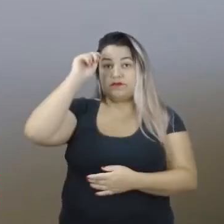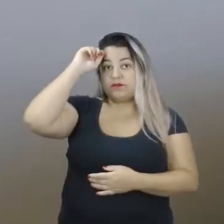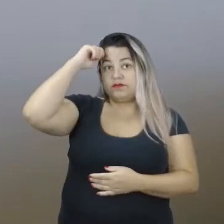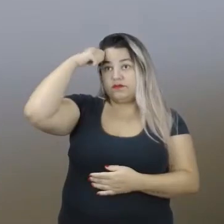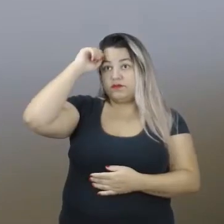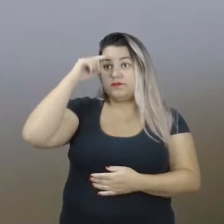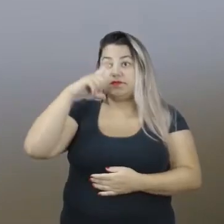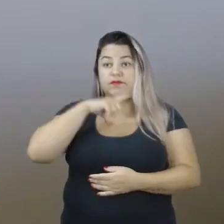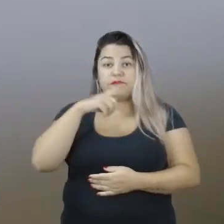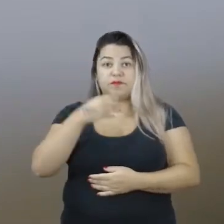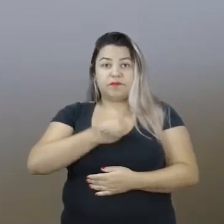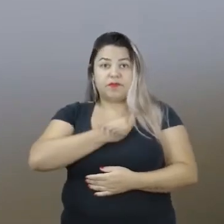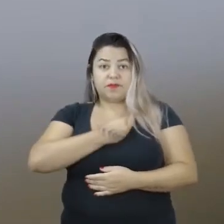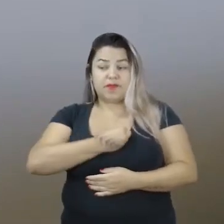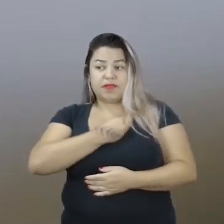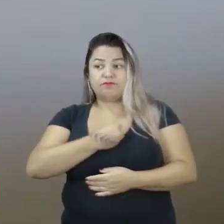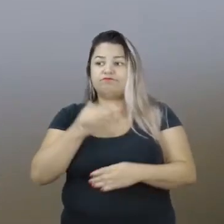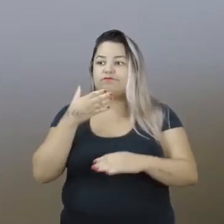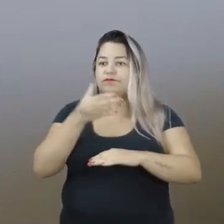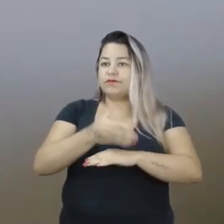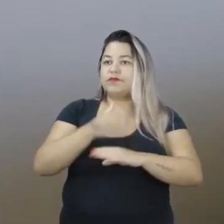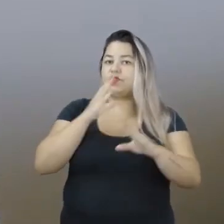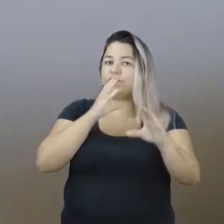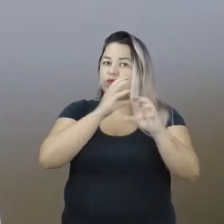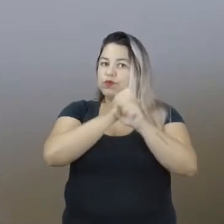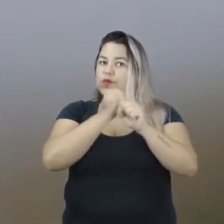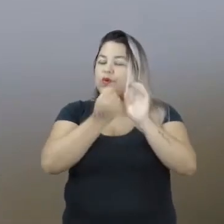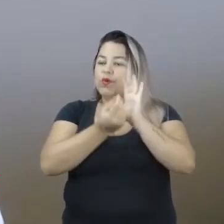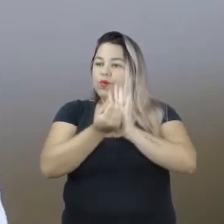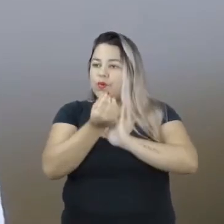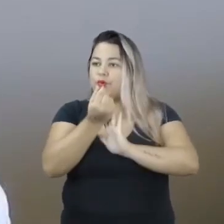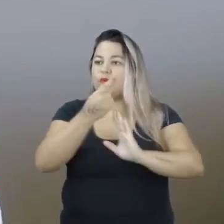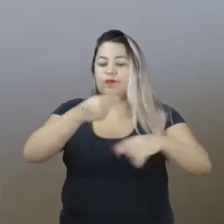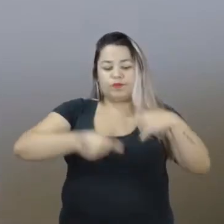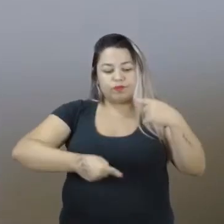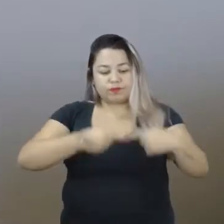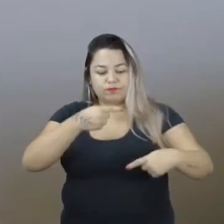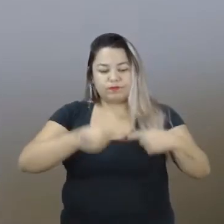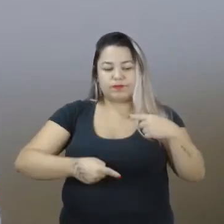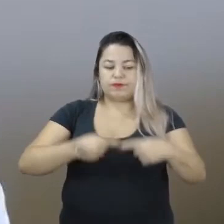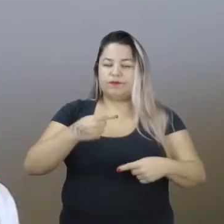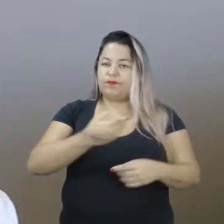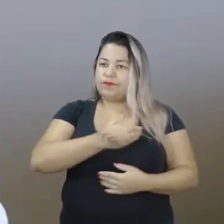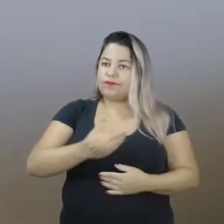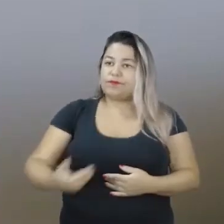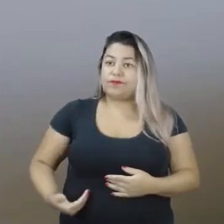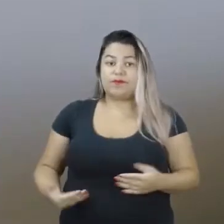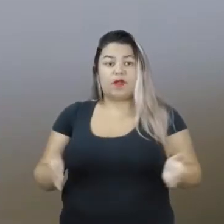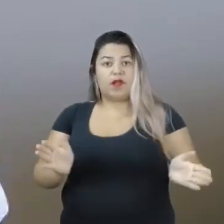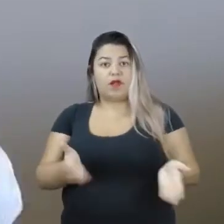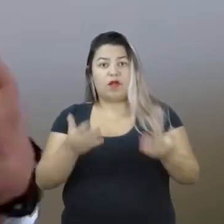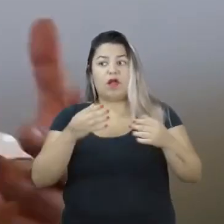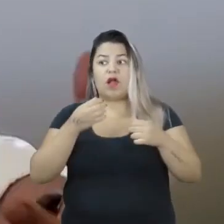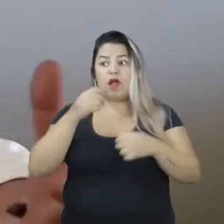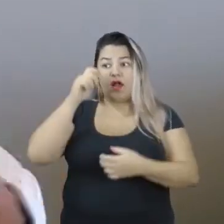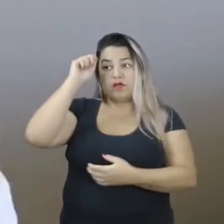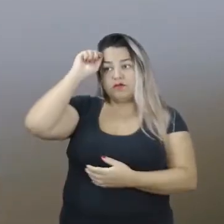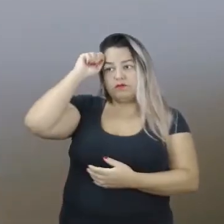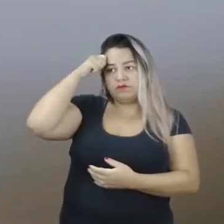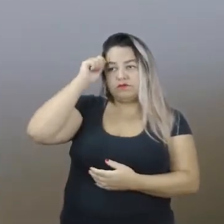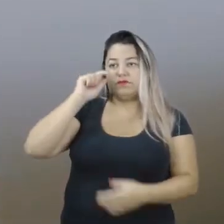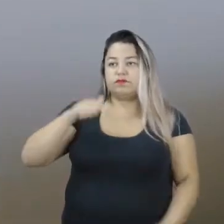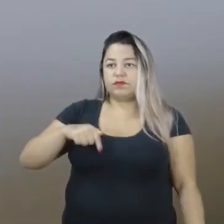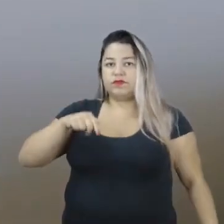também participe do orçamento, né? Então, nós temos hoje políticas públicas de incentivo aos quilombolas e aos outros